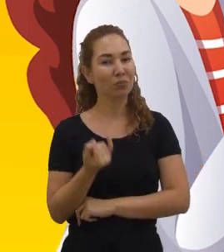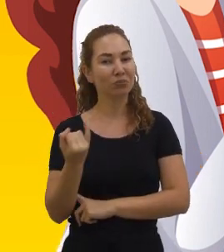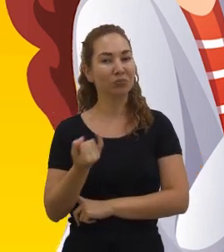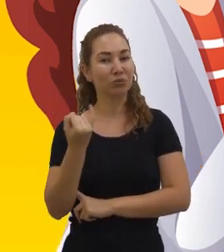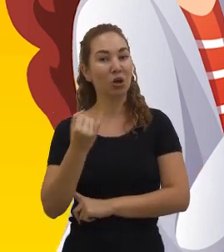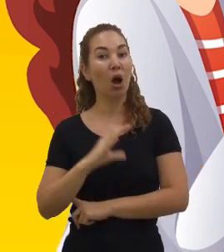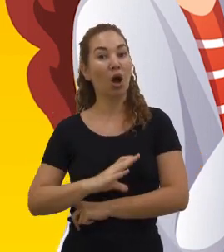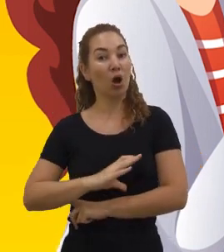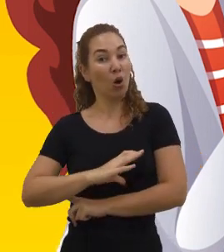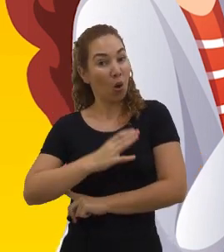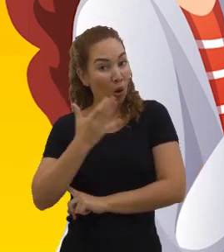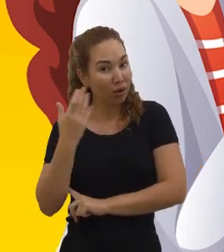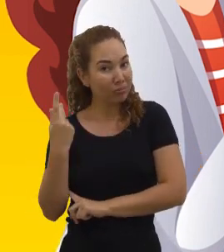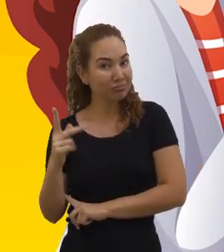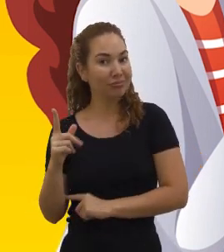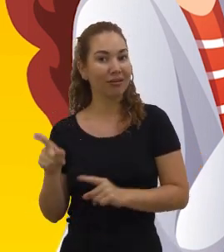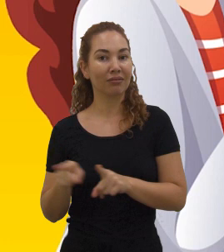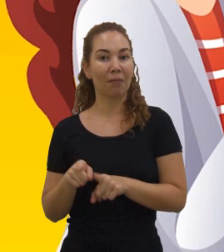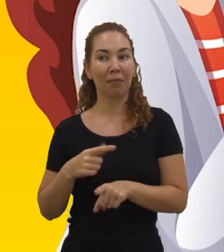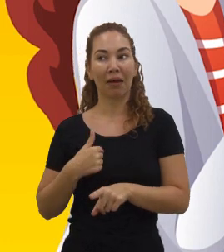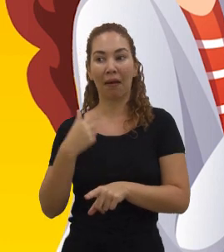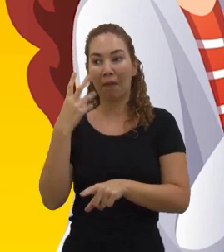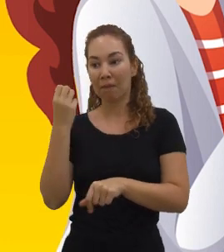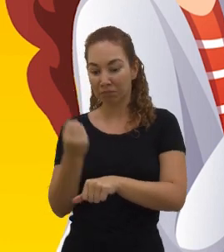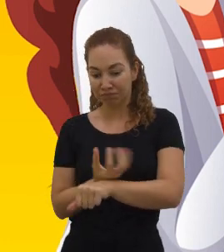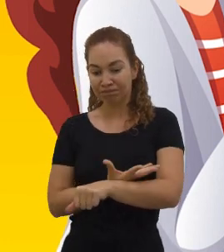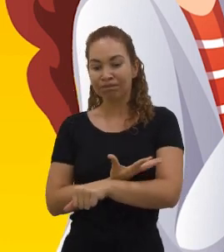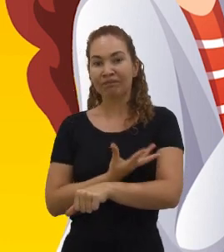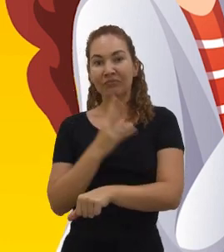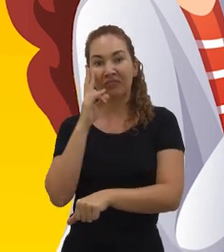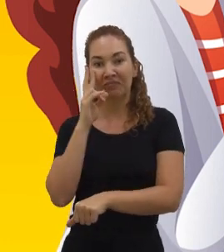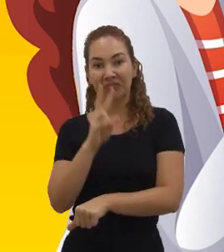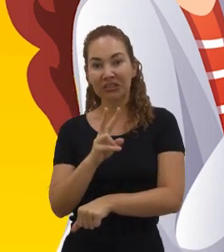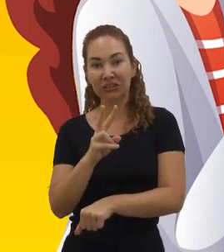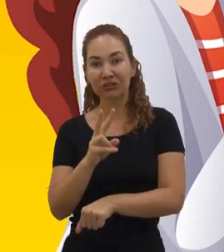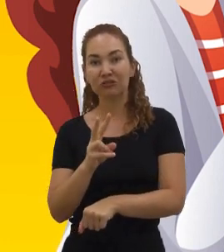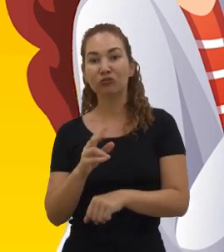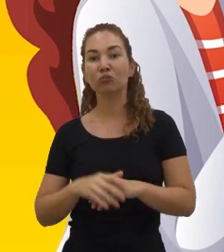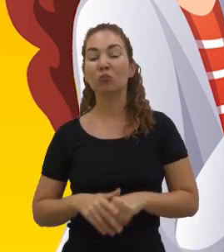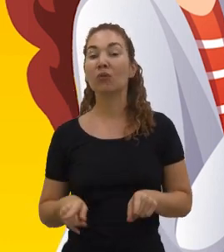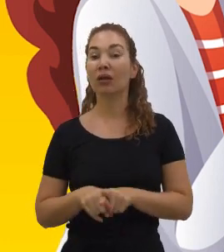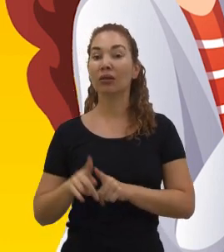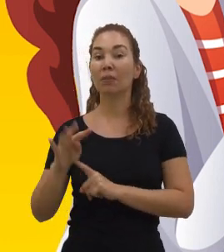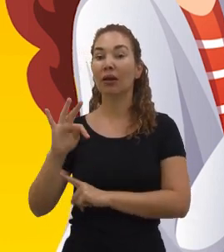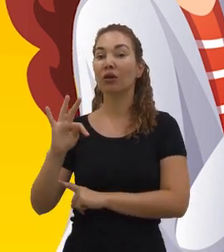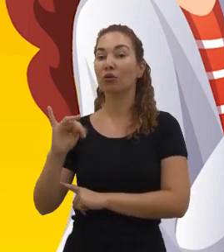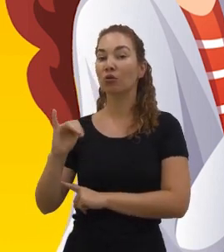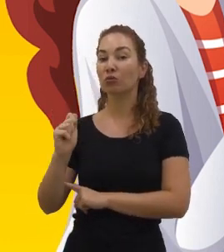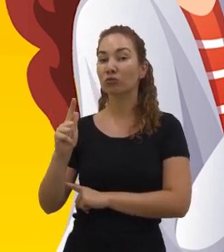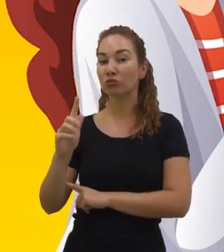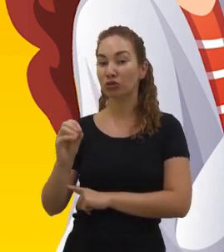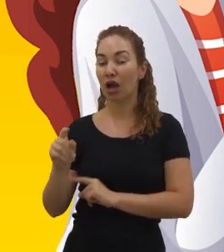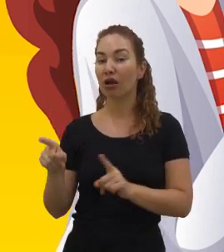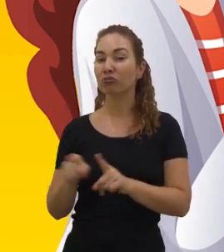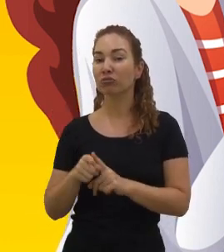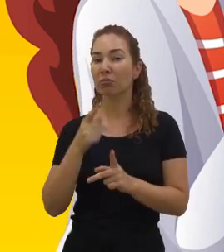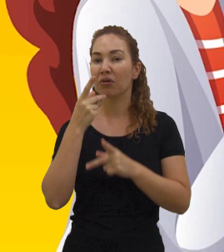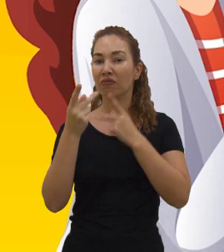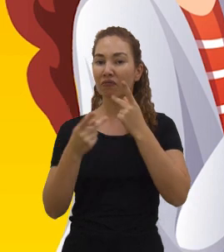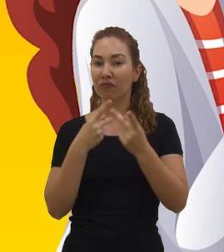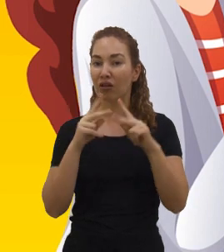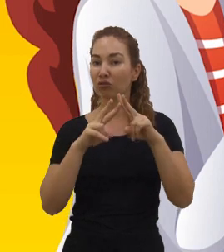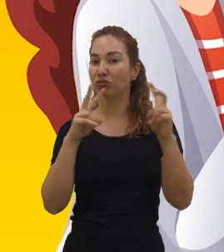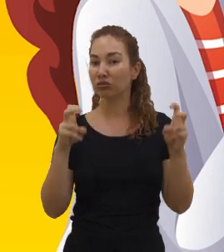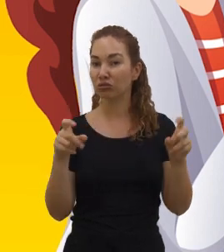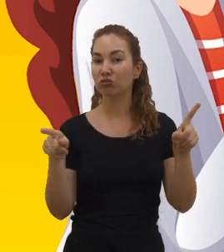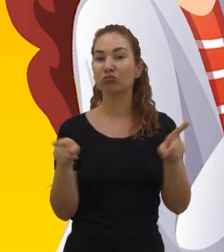muito corajoso da parte dele, eu me emocionei vendo, e inclusive, né, o apresentador, o Thiago, também trouxe várias falas referente